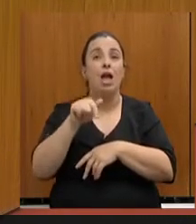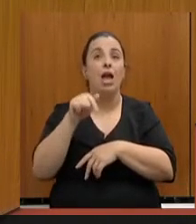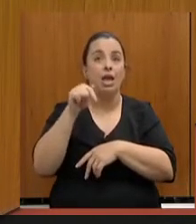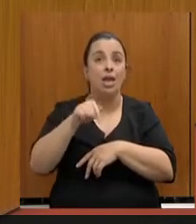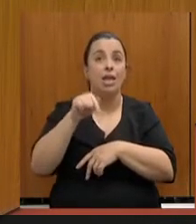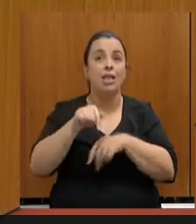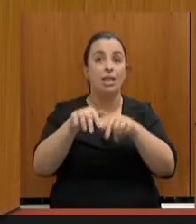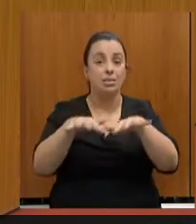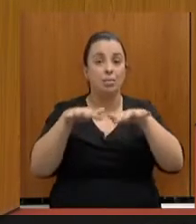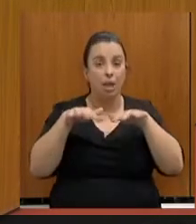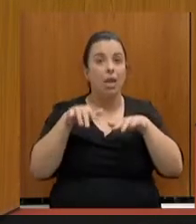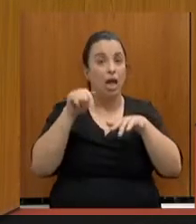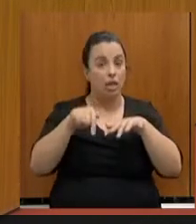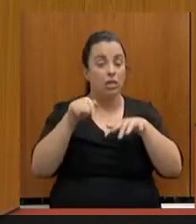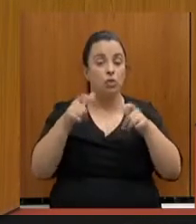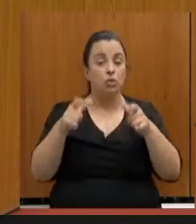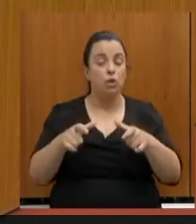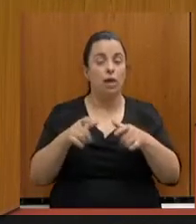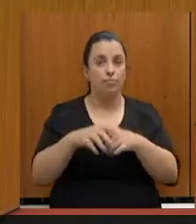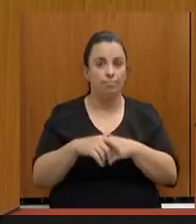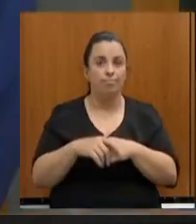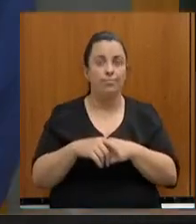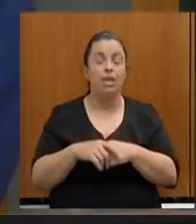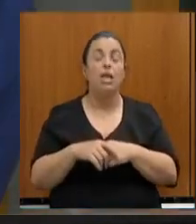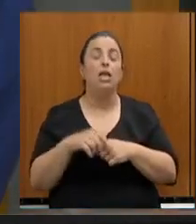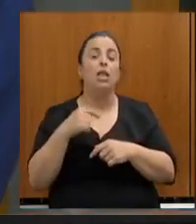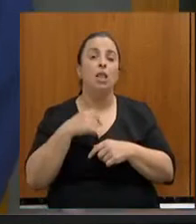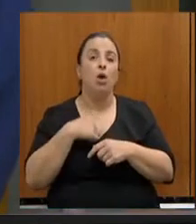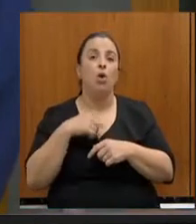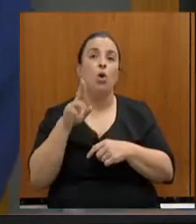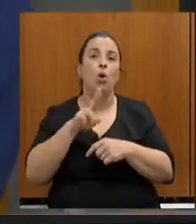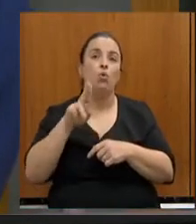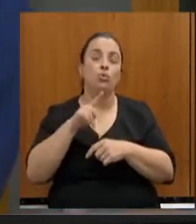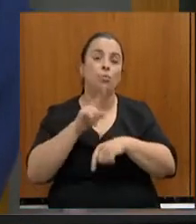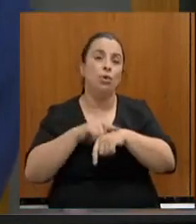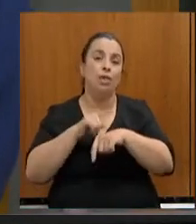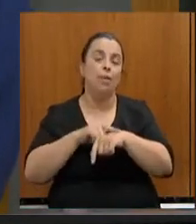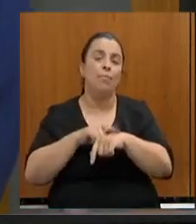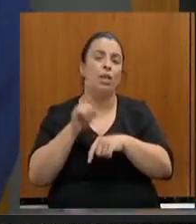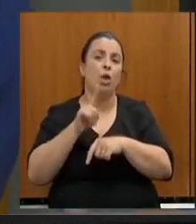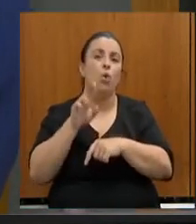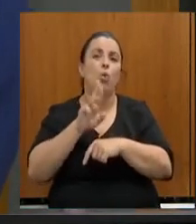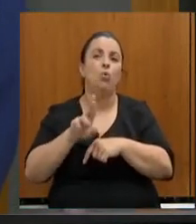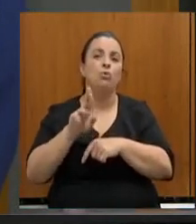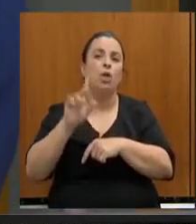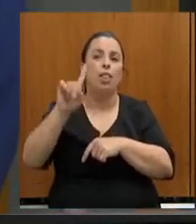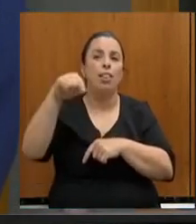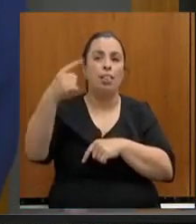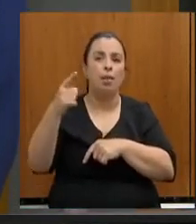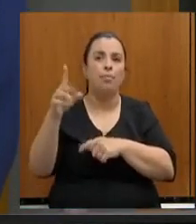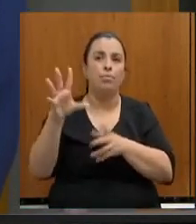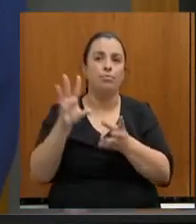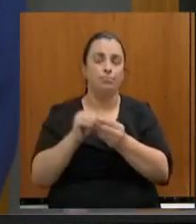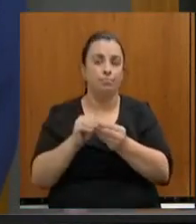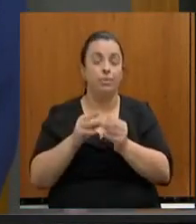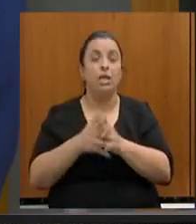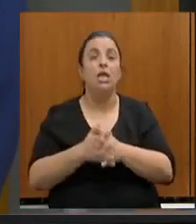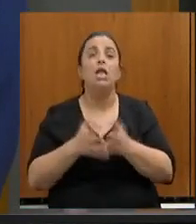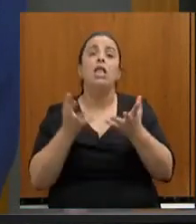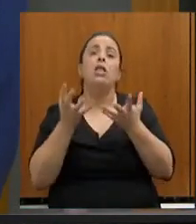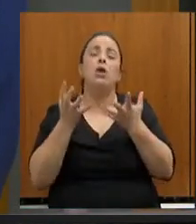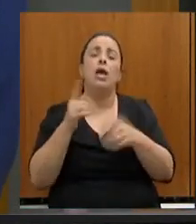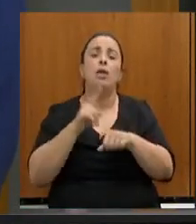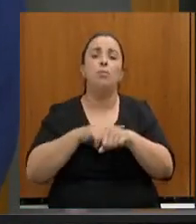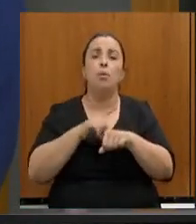plenário utilizando uma referência Eu uso o meu tempo e não usa réplica eu queria aproveitar esse momento para